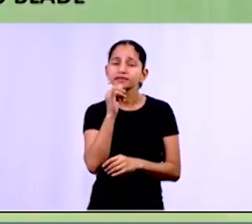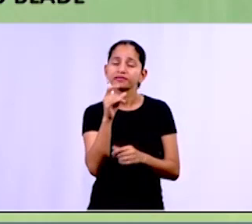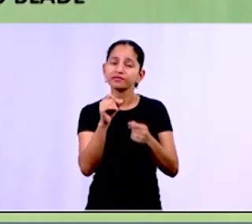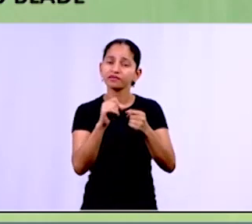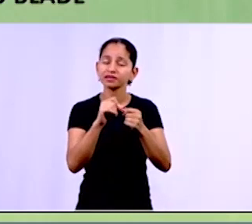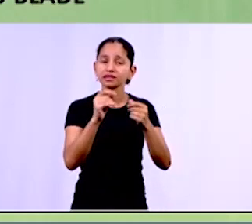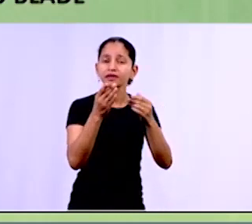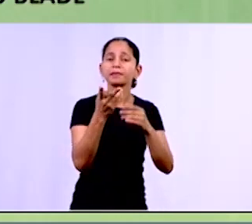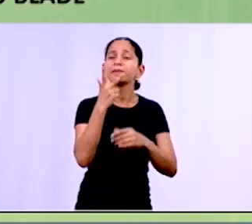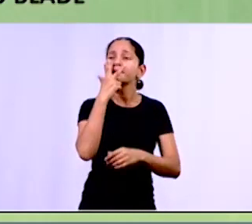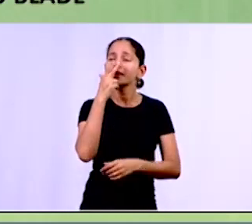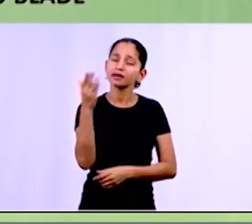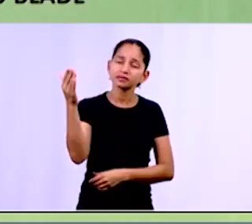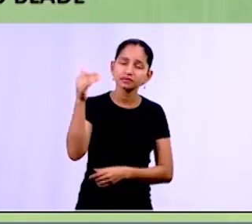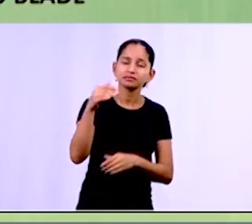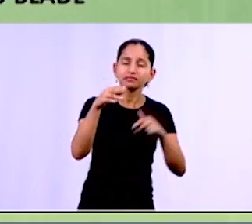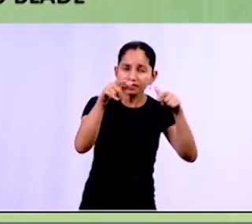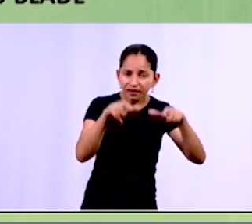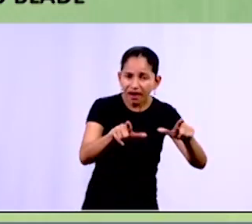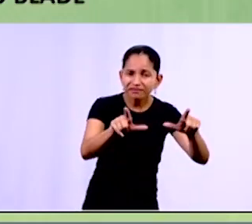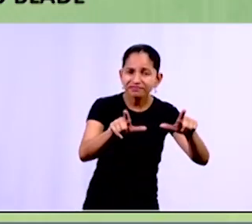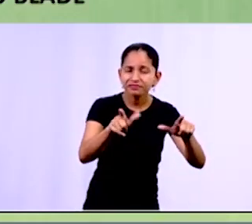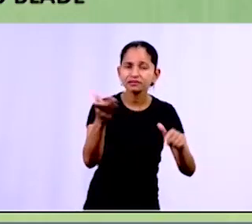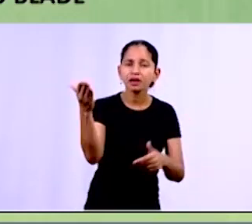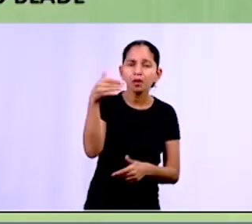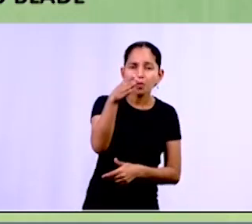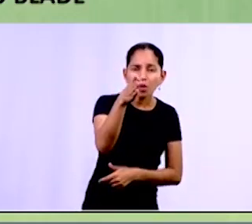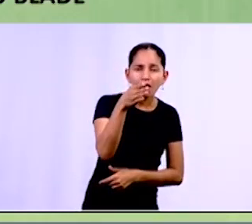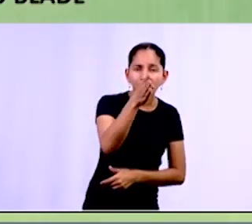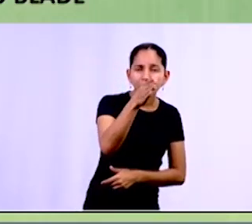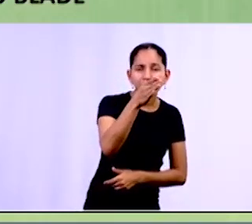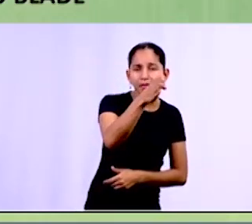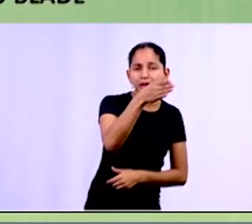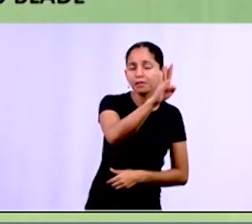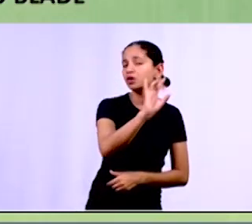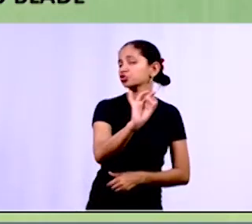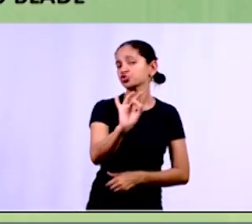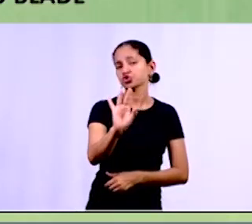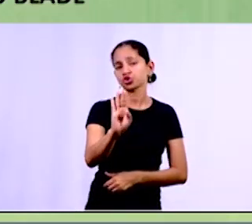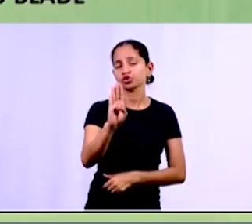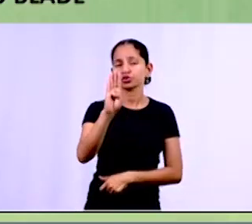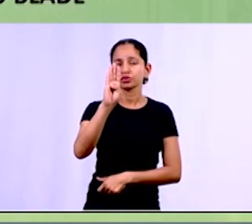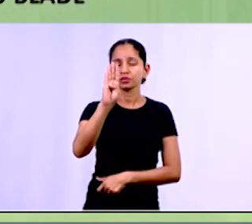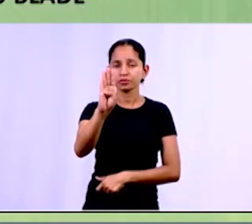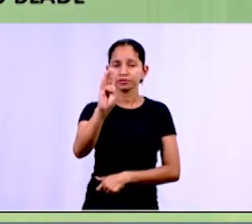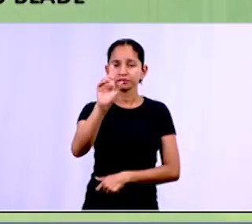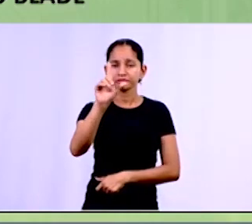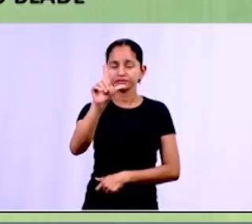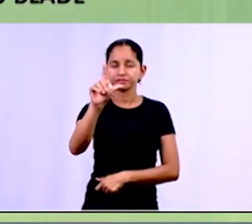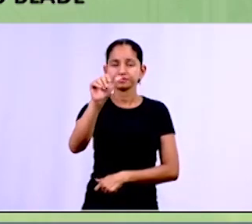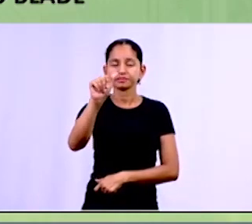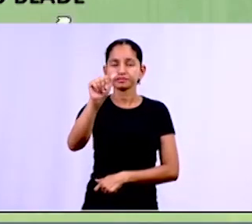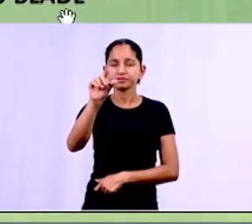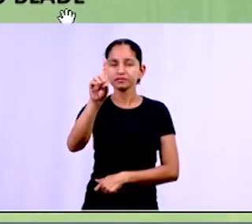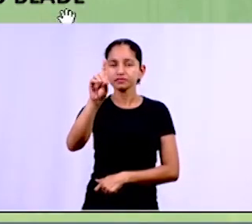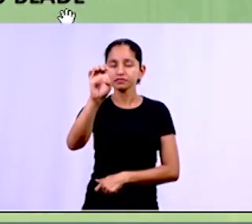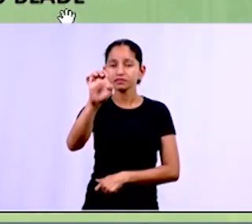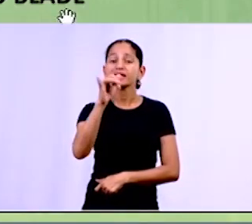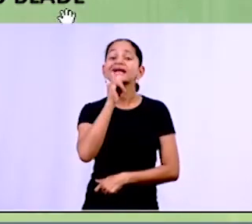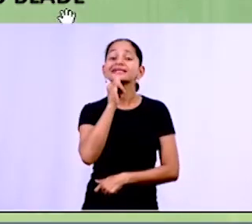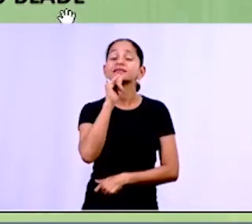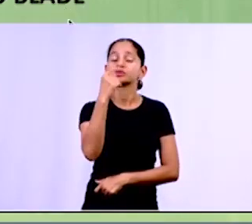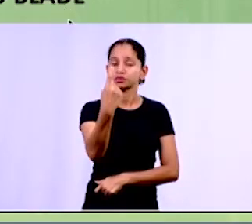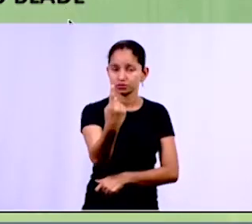gaveta, vou colocando, enchendo essa gaveta. É isso que a gente chama de computador hack, né? É Blade. Um exemplo de uma lâmina do Blade,